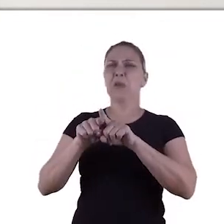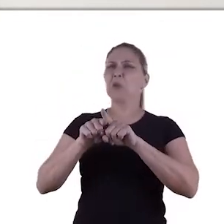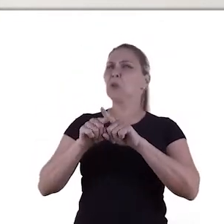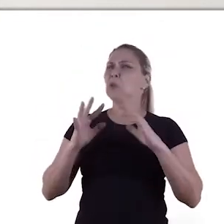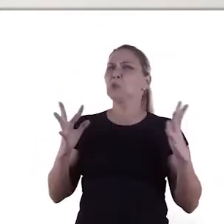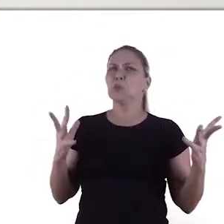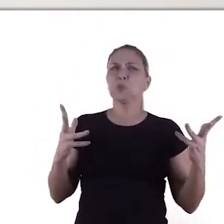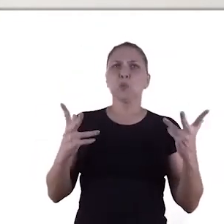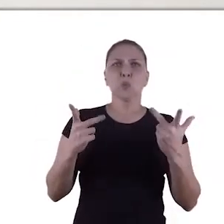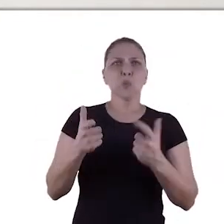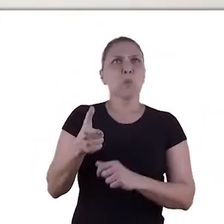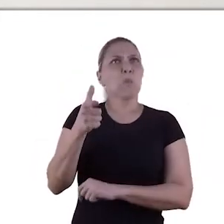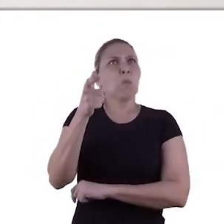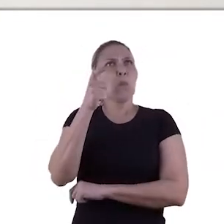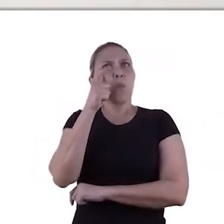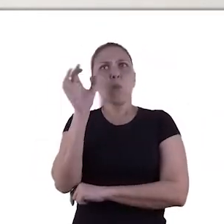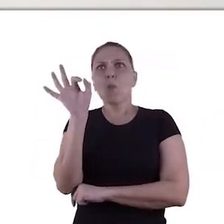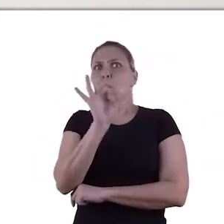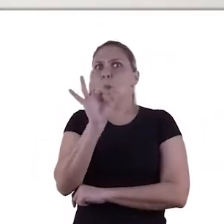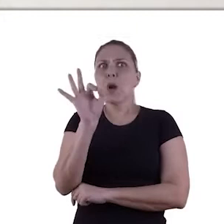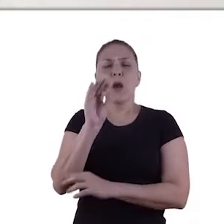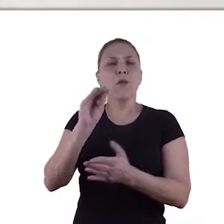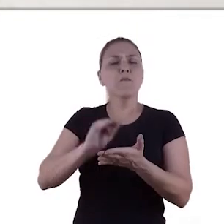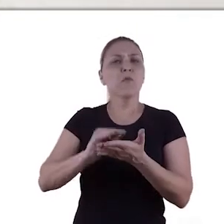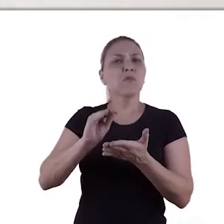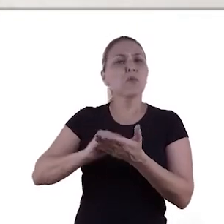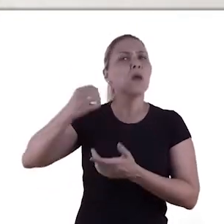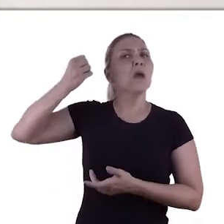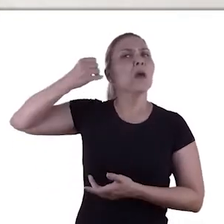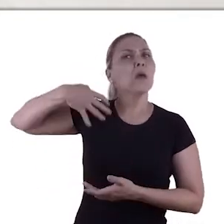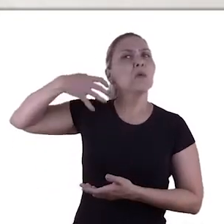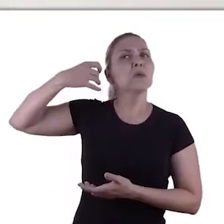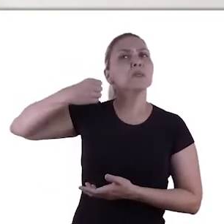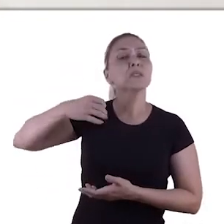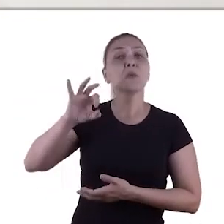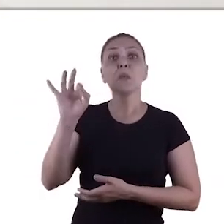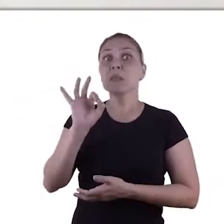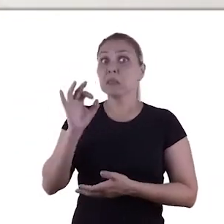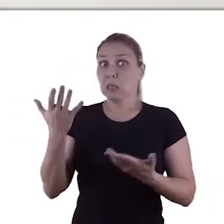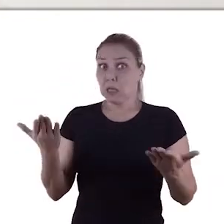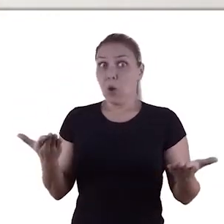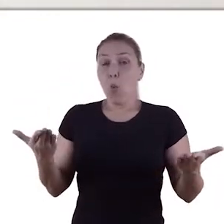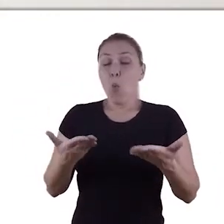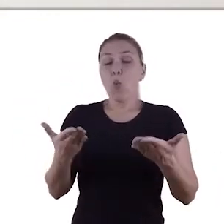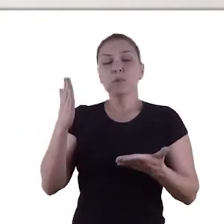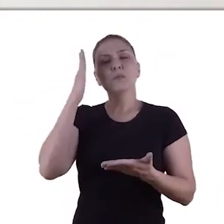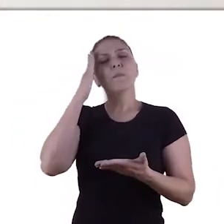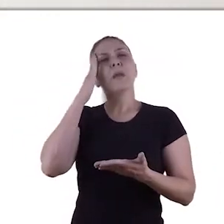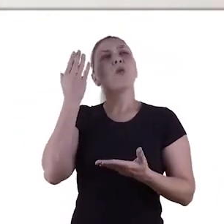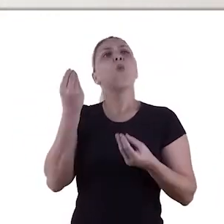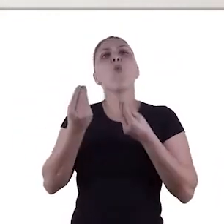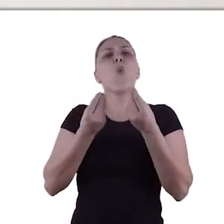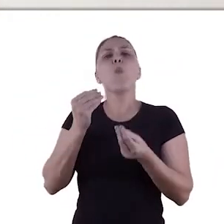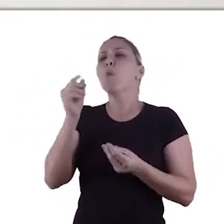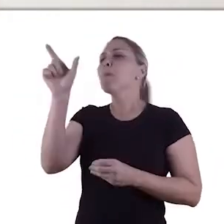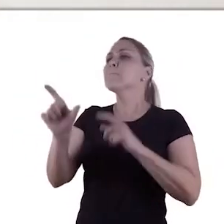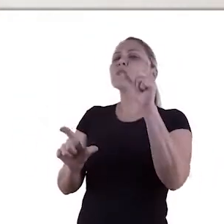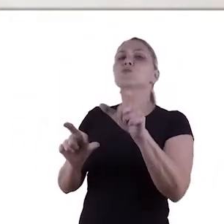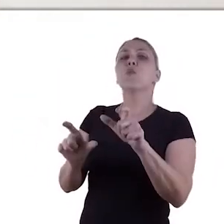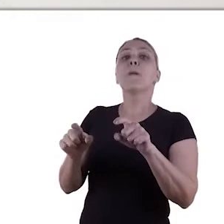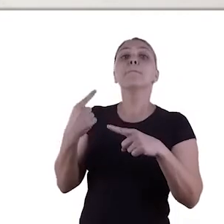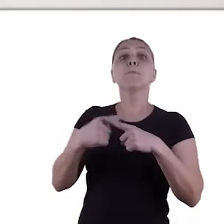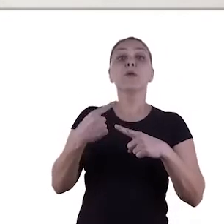os canais eu não vi o recurso de audiodescrição. Eu estava sabendo quem está falando porque o